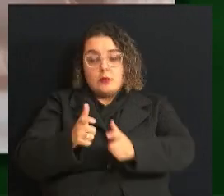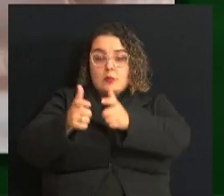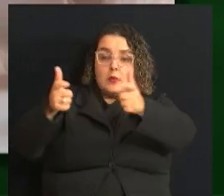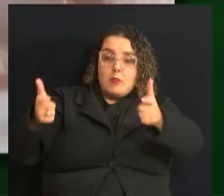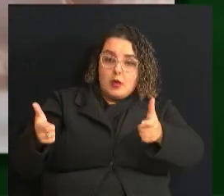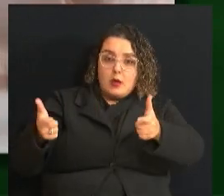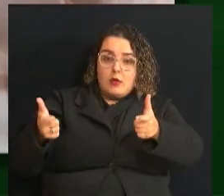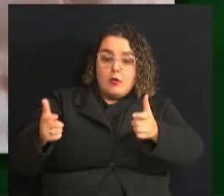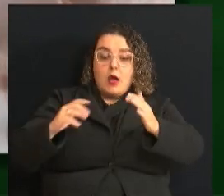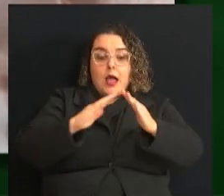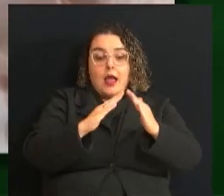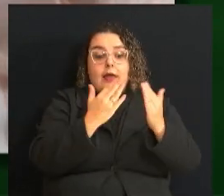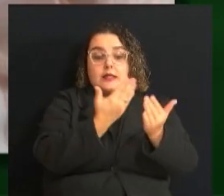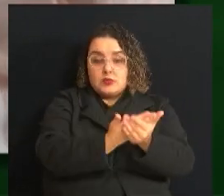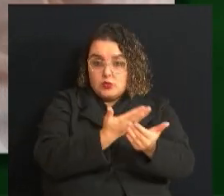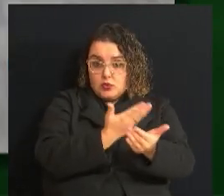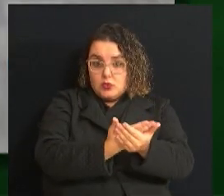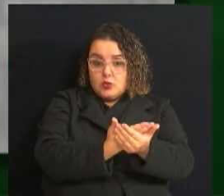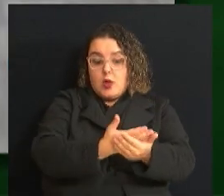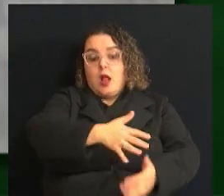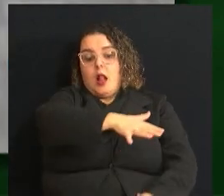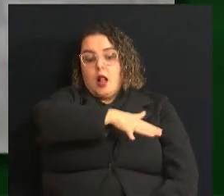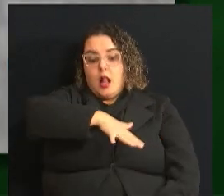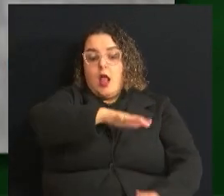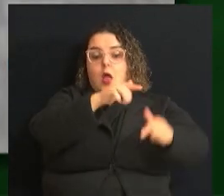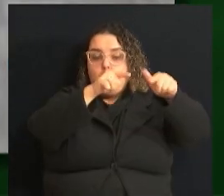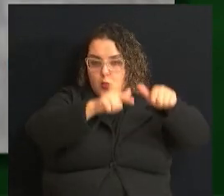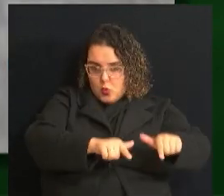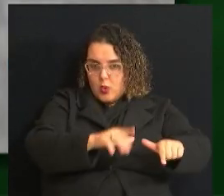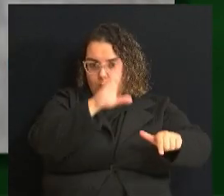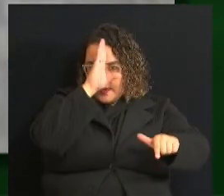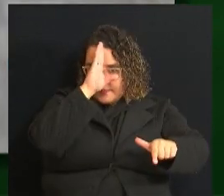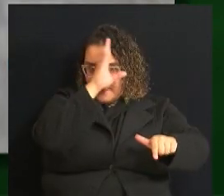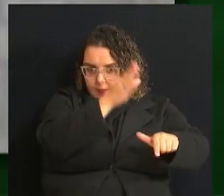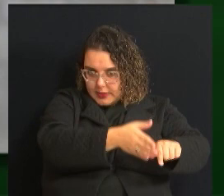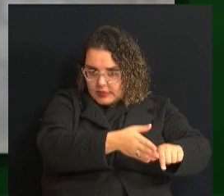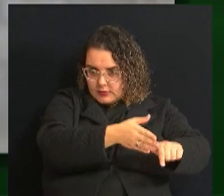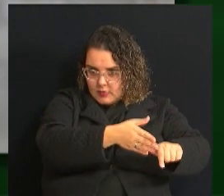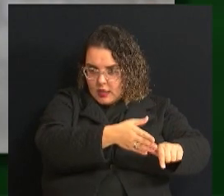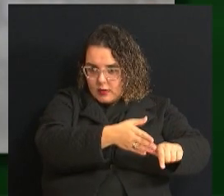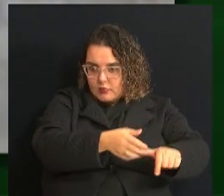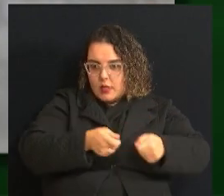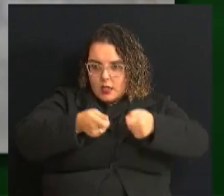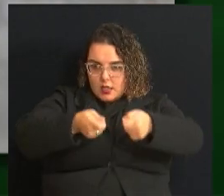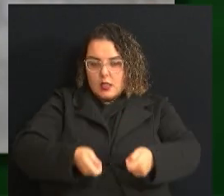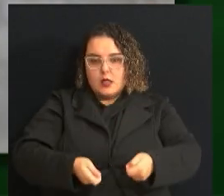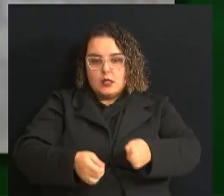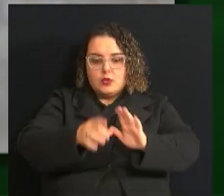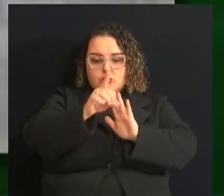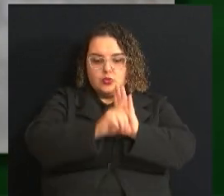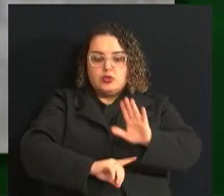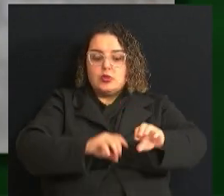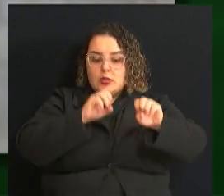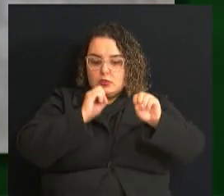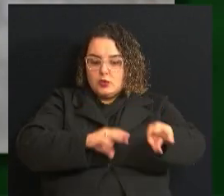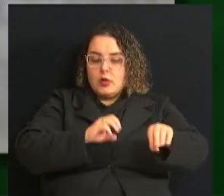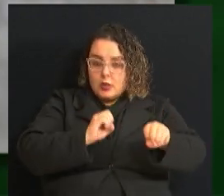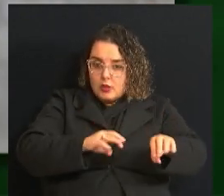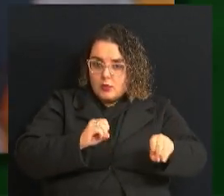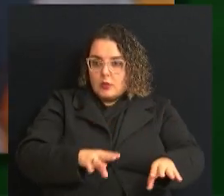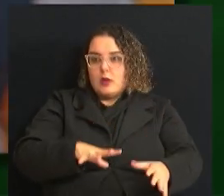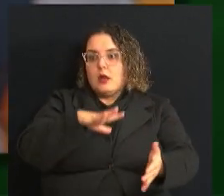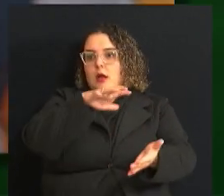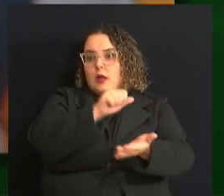a escola é o espaço, né, principal para a garantia do direito à educação, então a matrícula